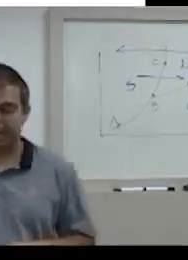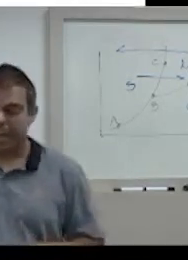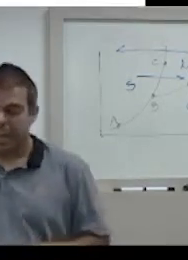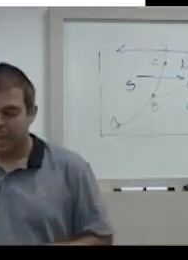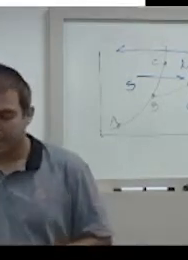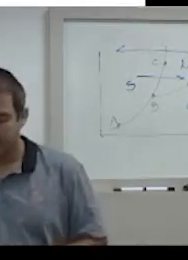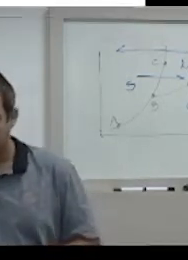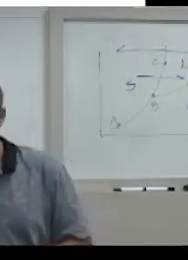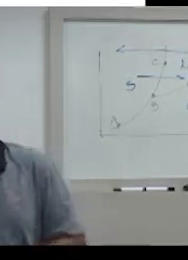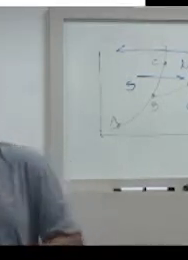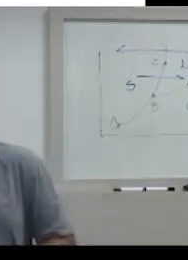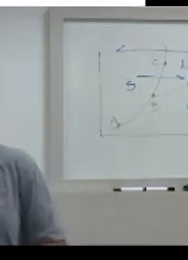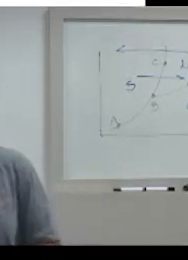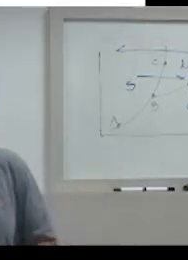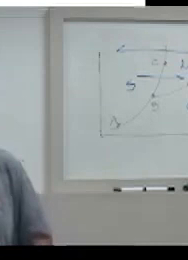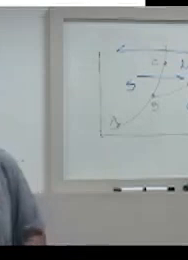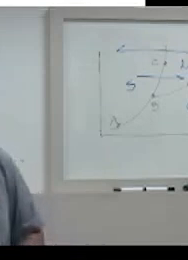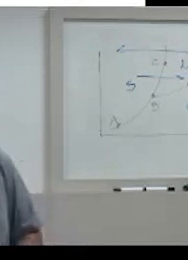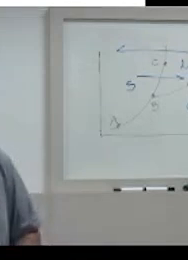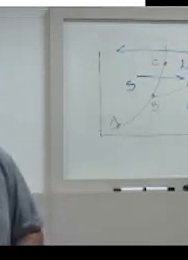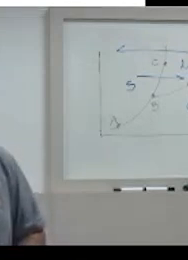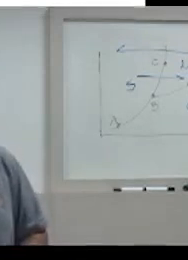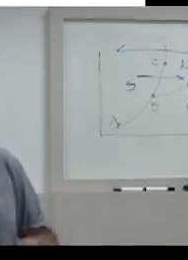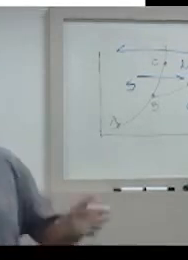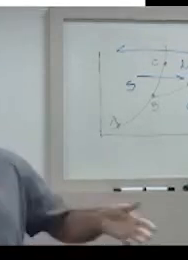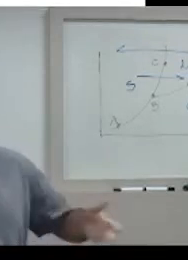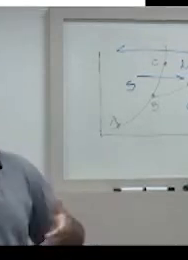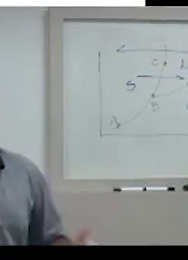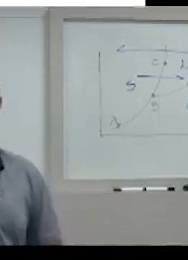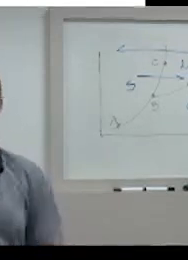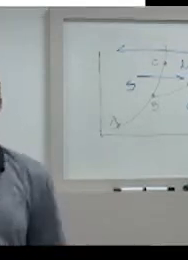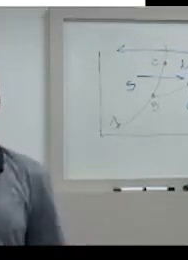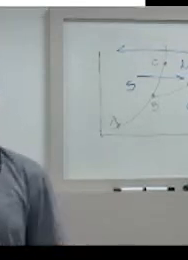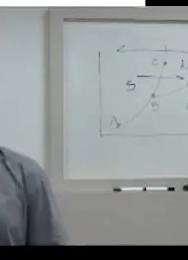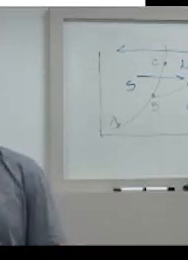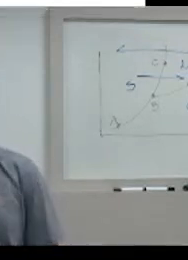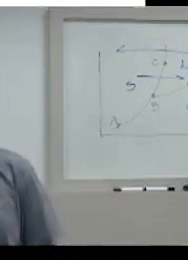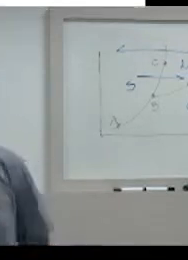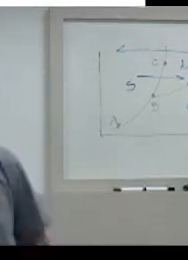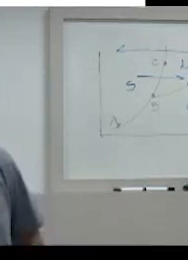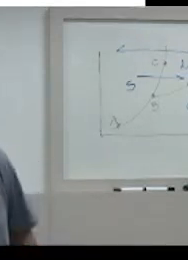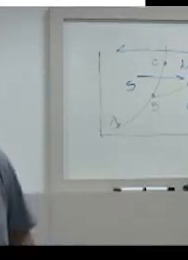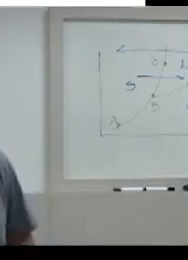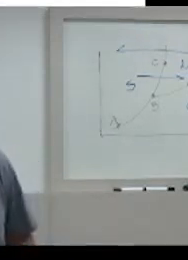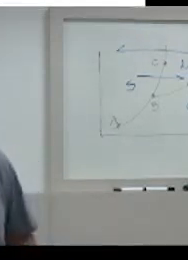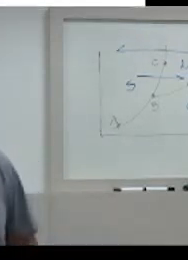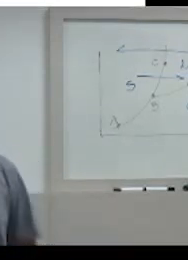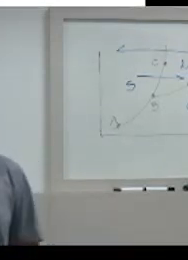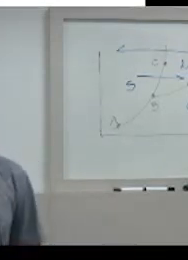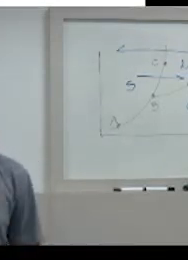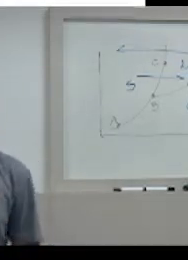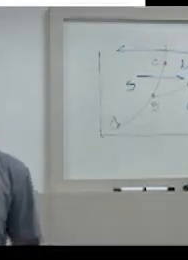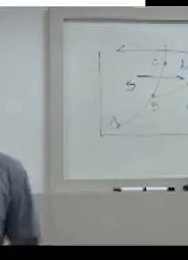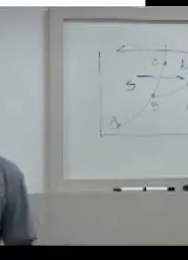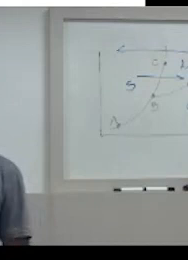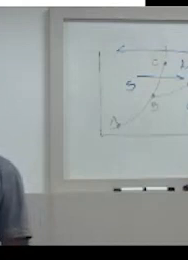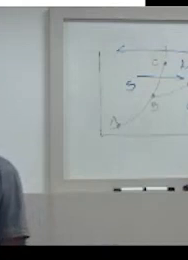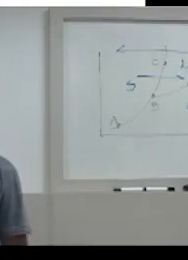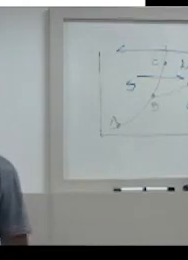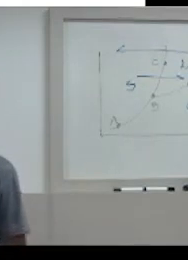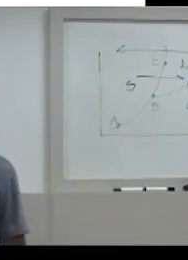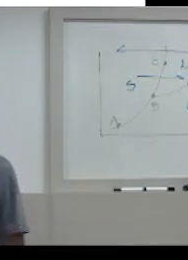estruturação da matéria. Então, assim, a temperatura acaba sendo muito elevada e às vezes esse cara fica muito disperso, certo? Então, é isso que a gente tem lá. Então, assim,